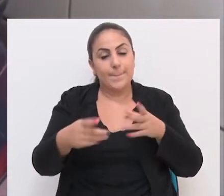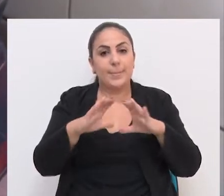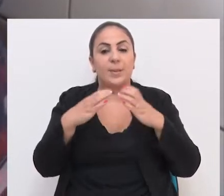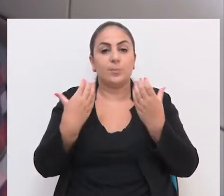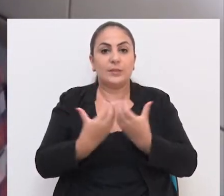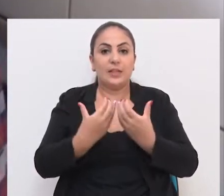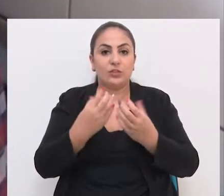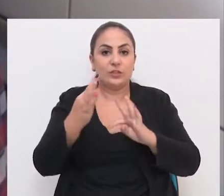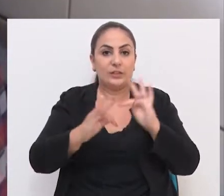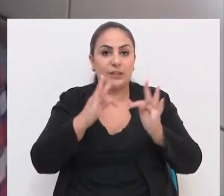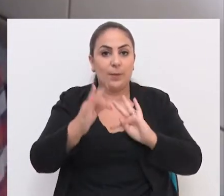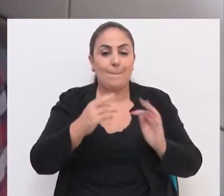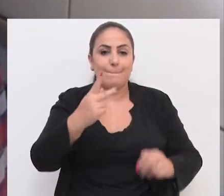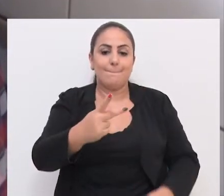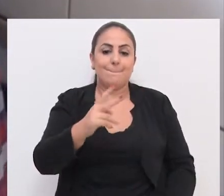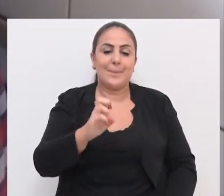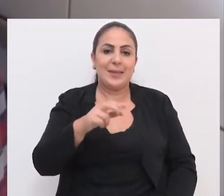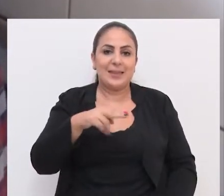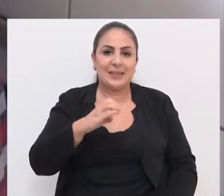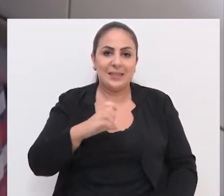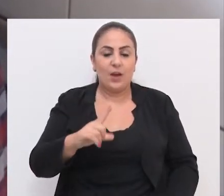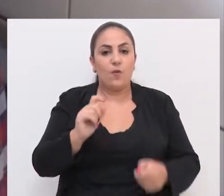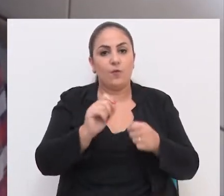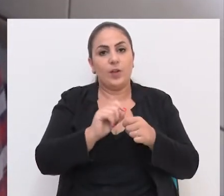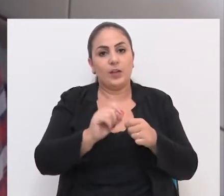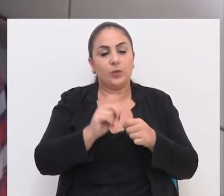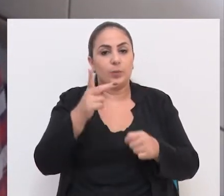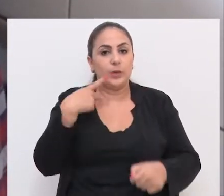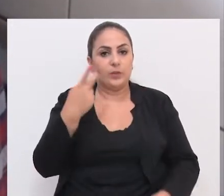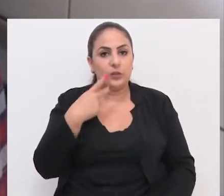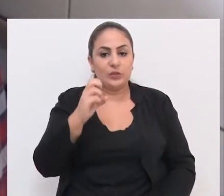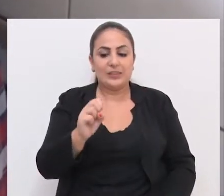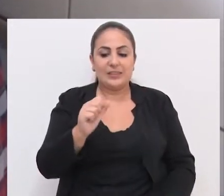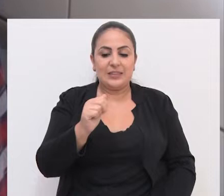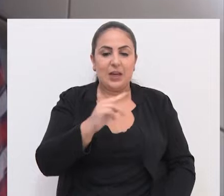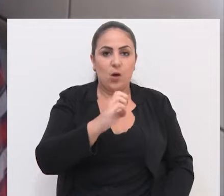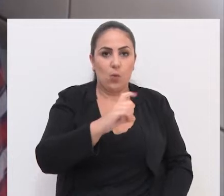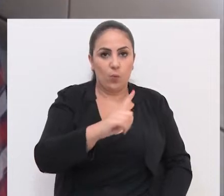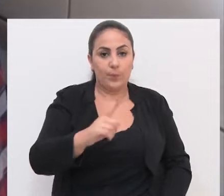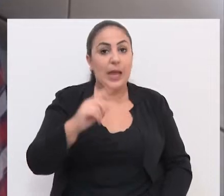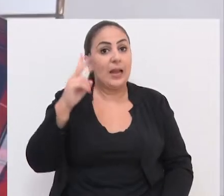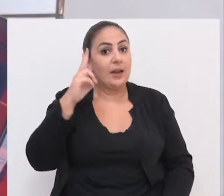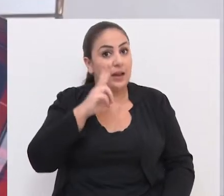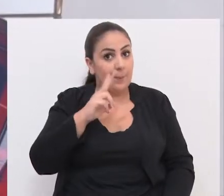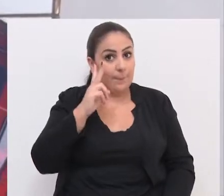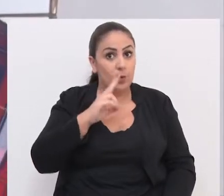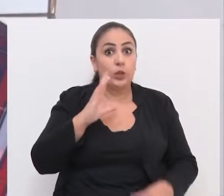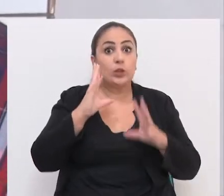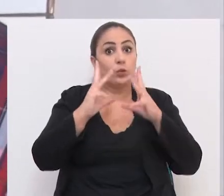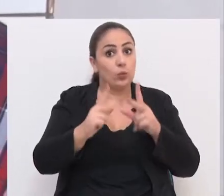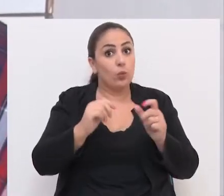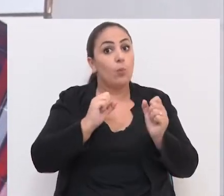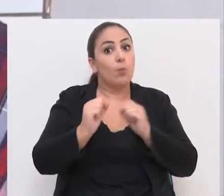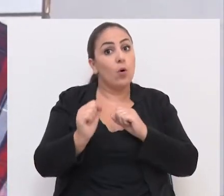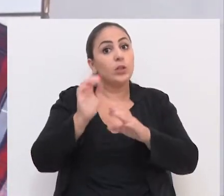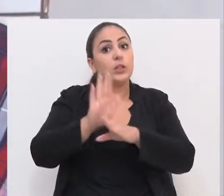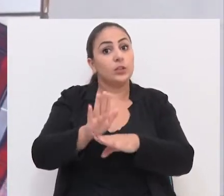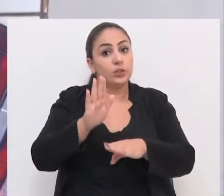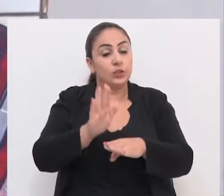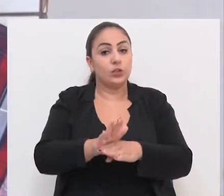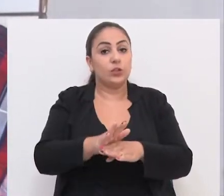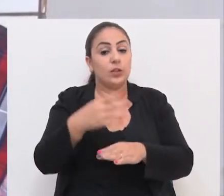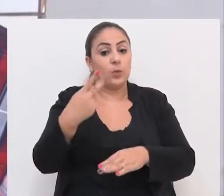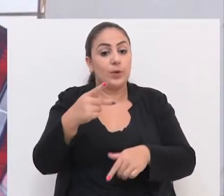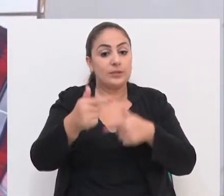para visitar a comunidade terapêutica Peniel foi feito pelo vereador Saul Spinelli. Ele lembrou que todos